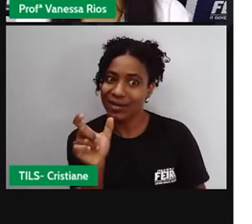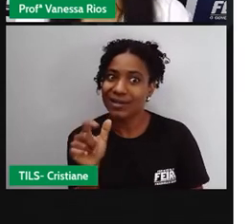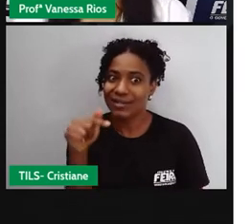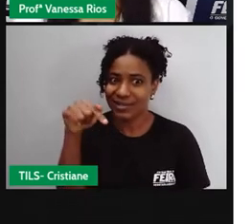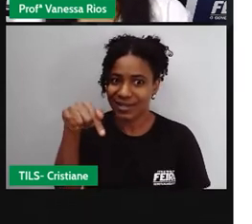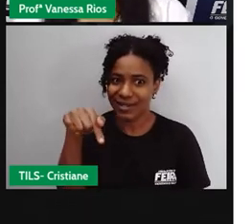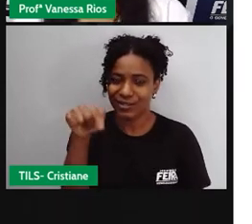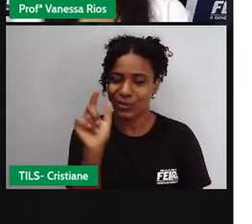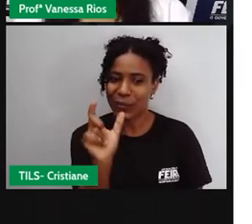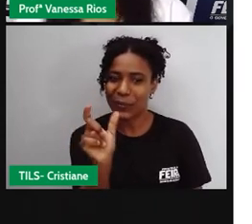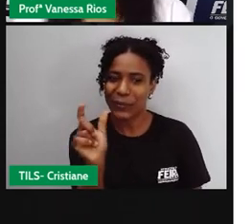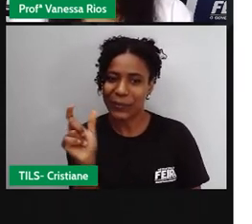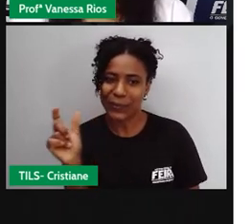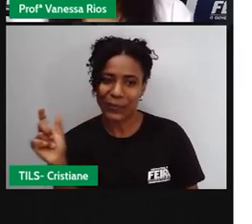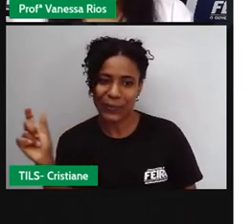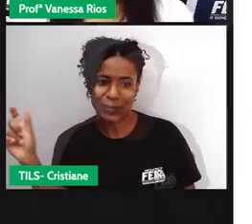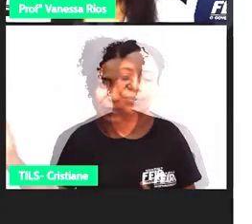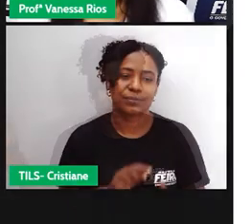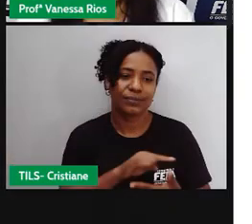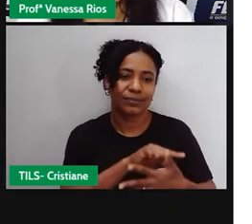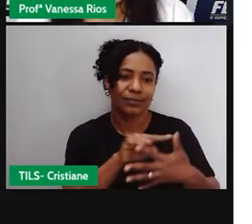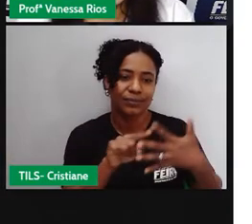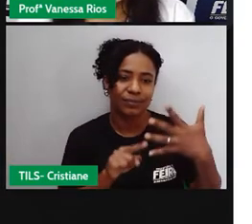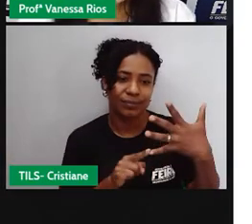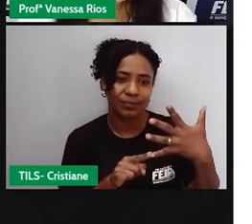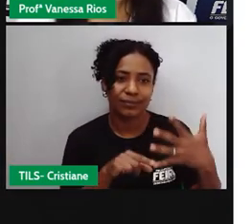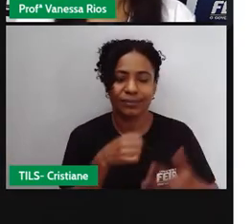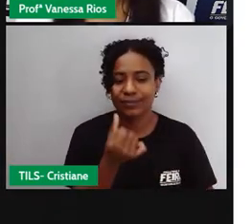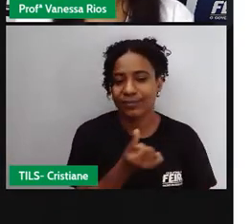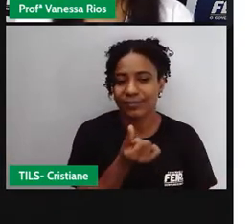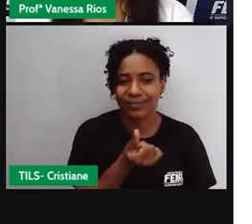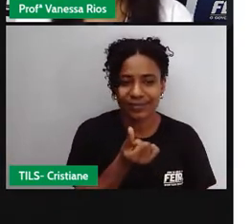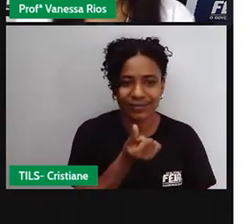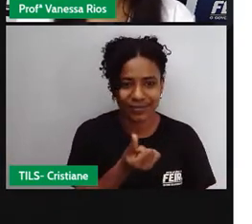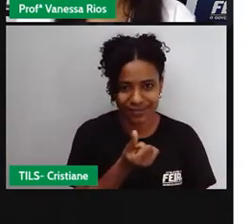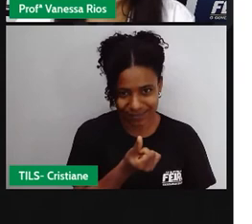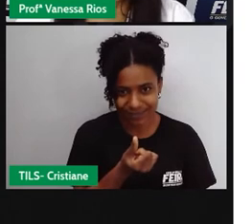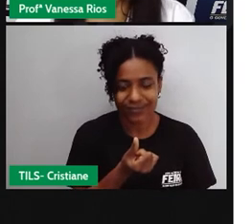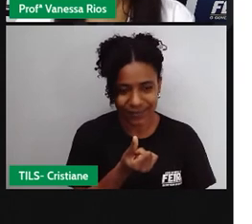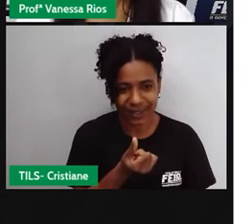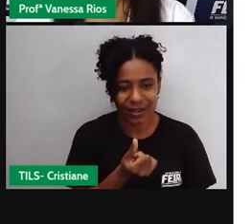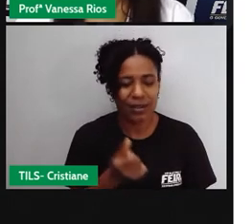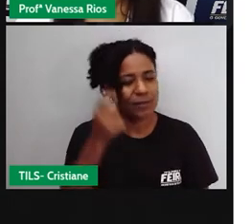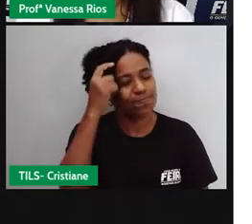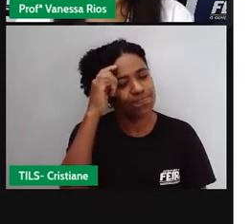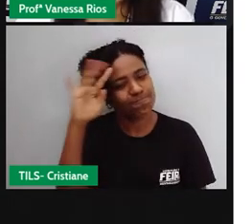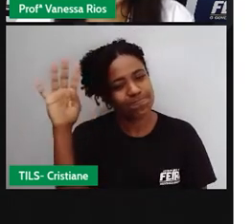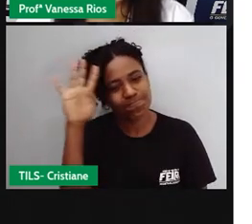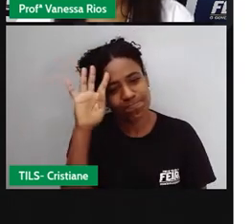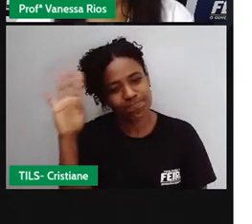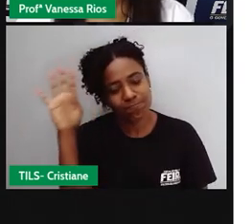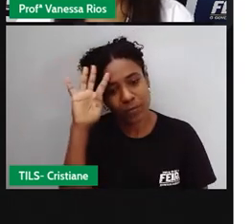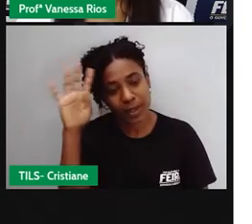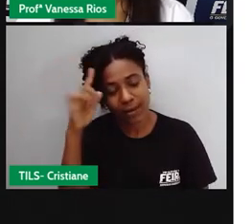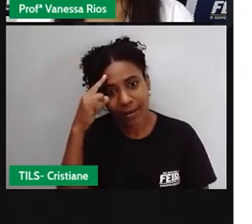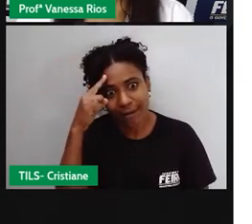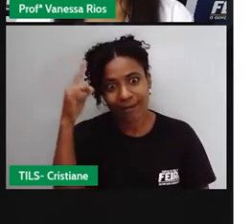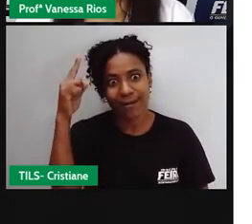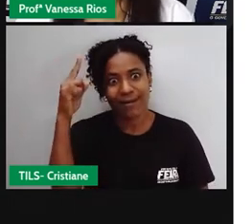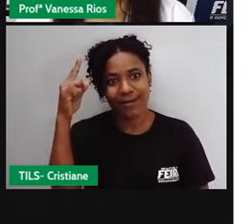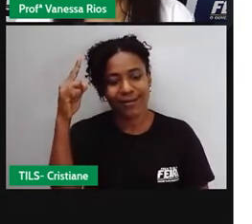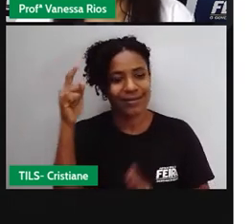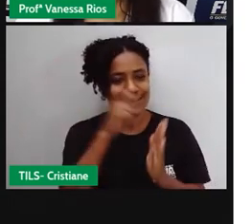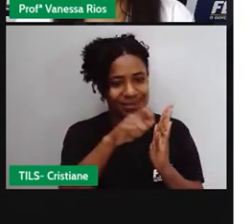sílabas ou 10 sílabas. Comece a escrever o que vier à sua mente, não perca a